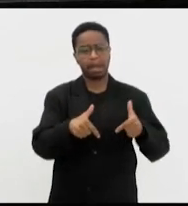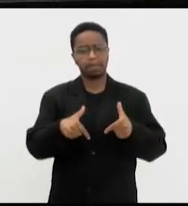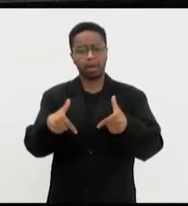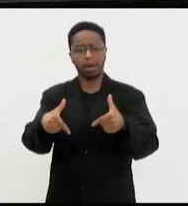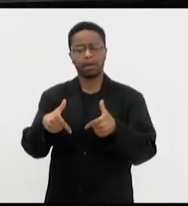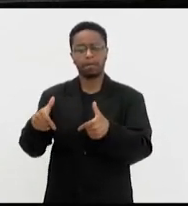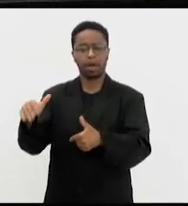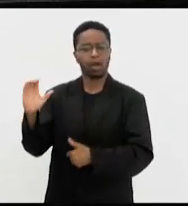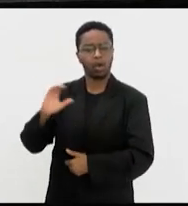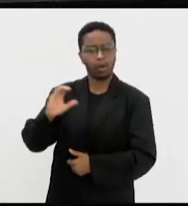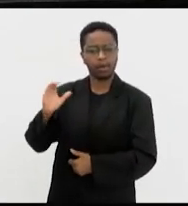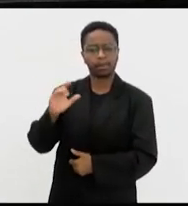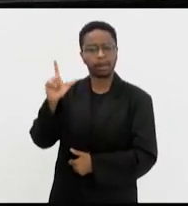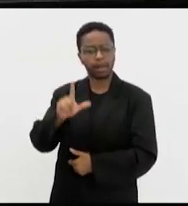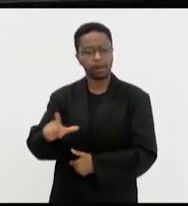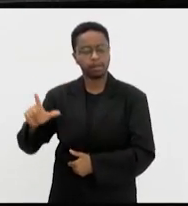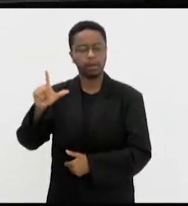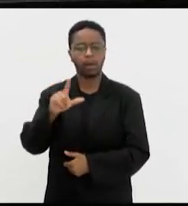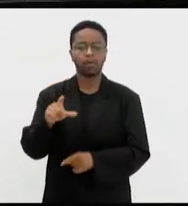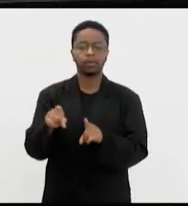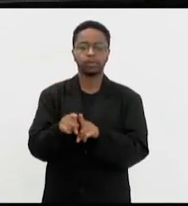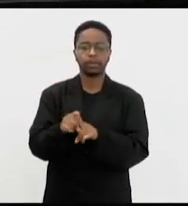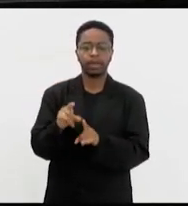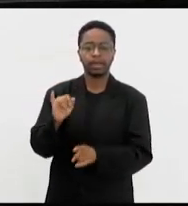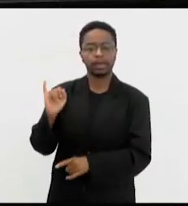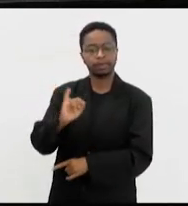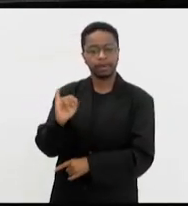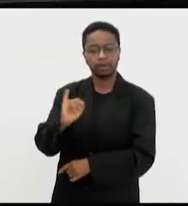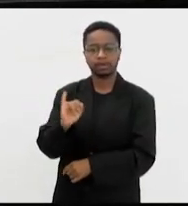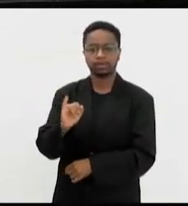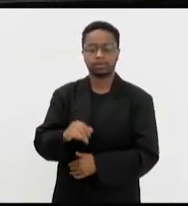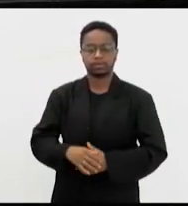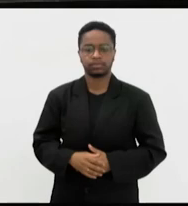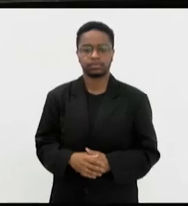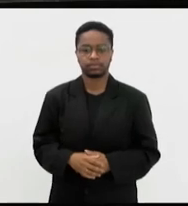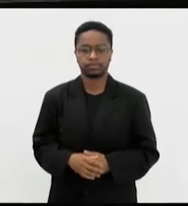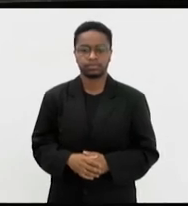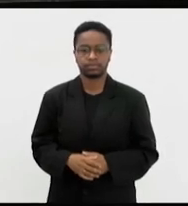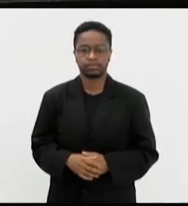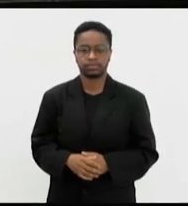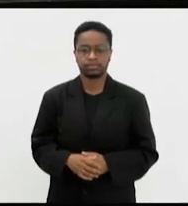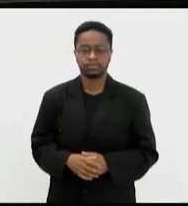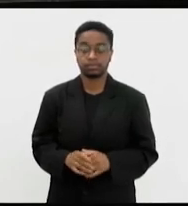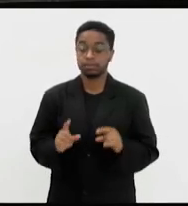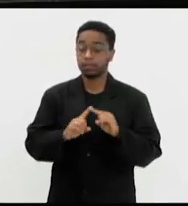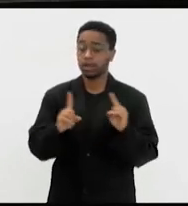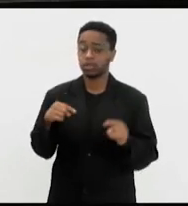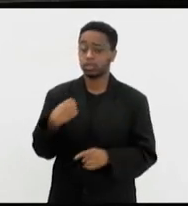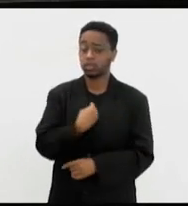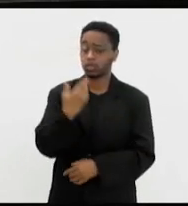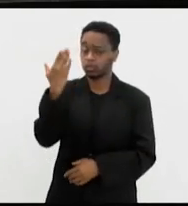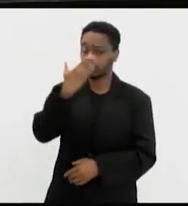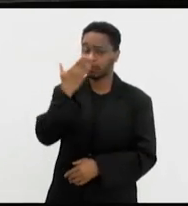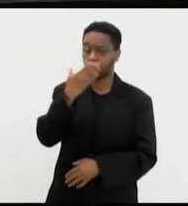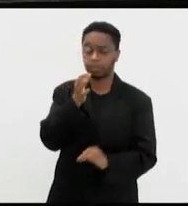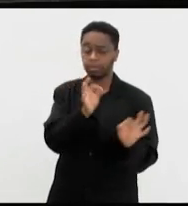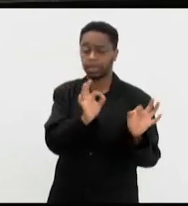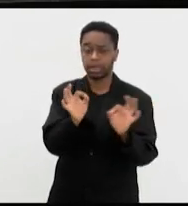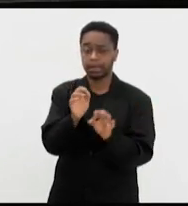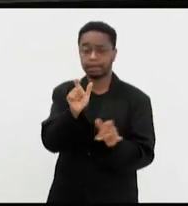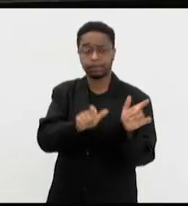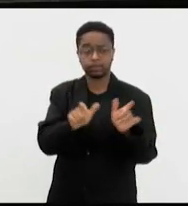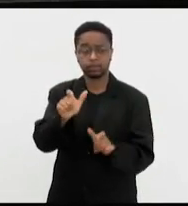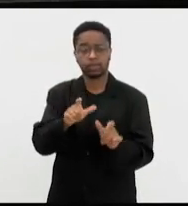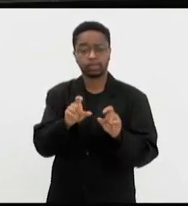barbarizando Leblon barbarizando Ipanema nós Não vimos os representantes dos Direitos